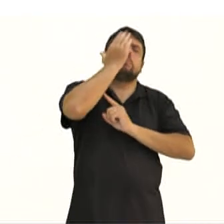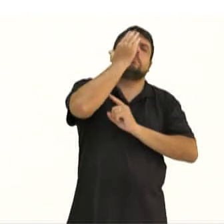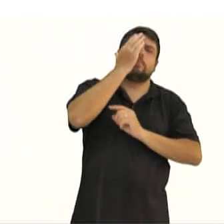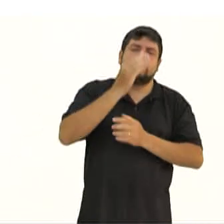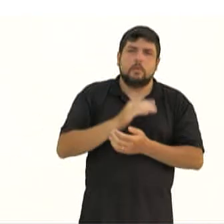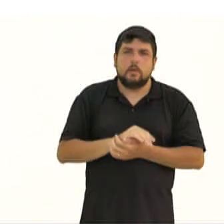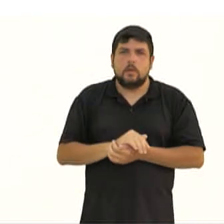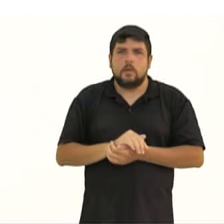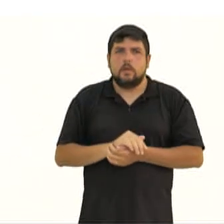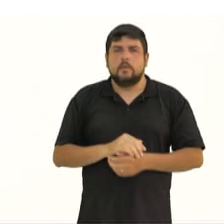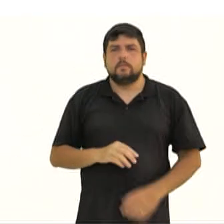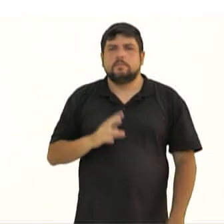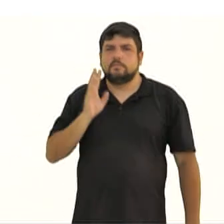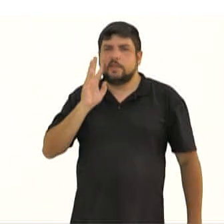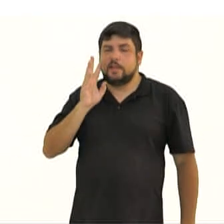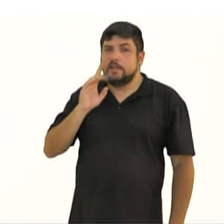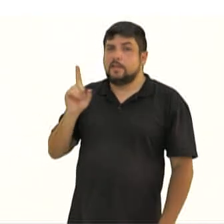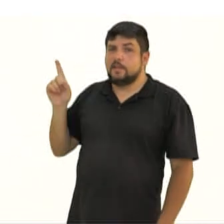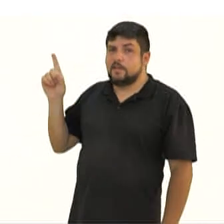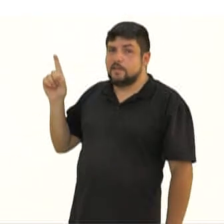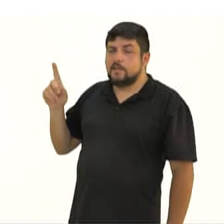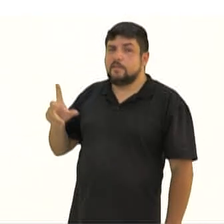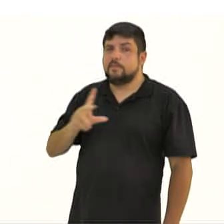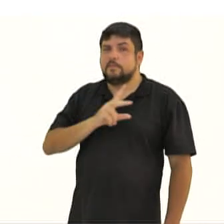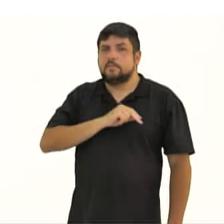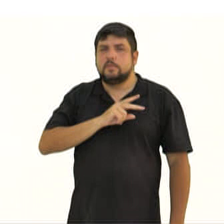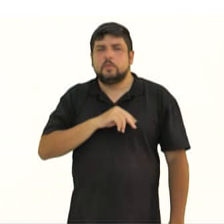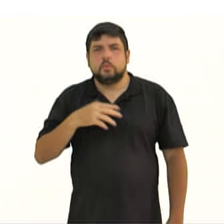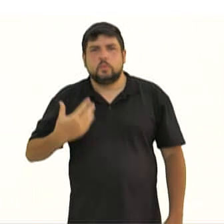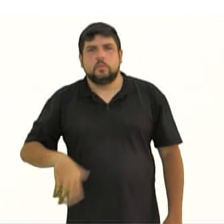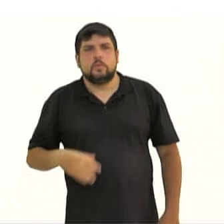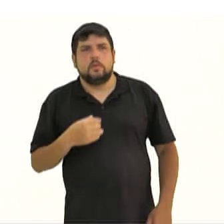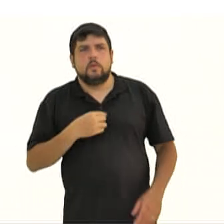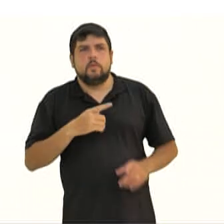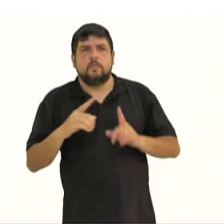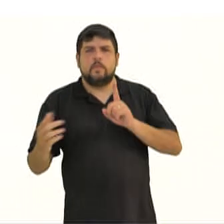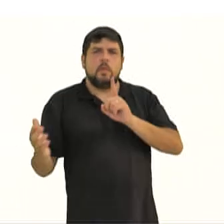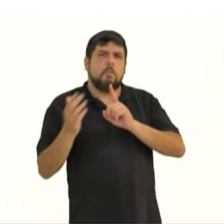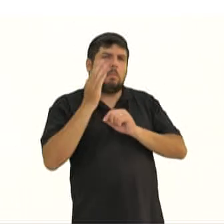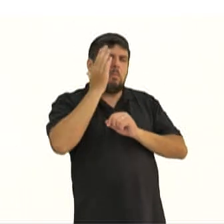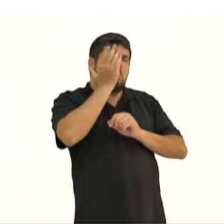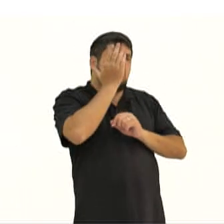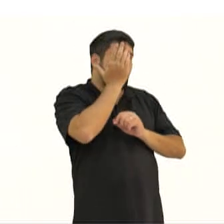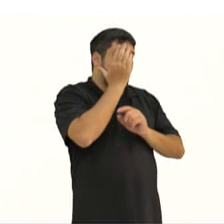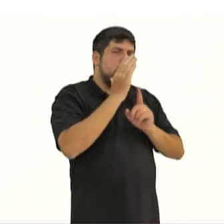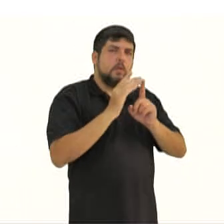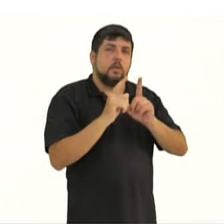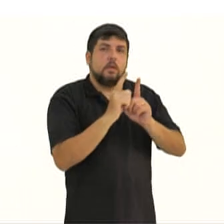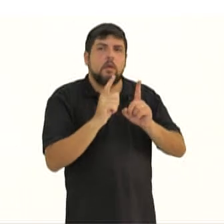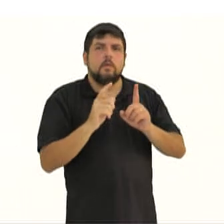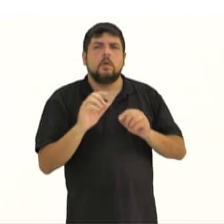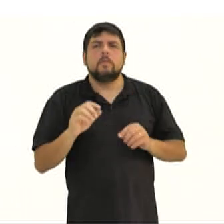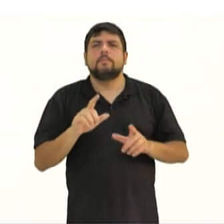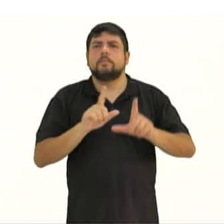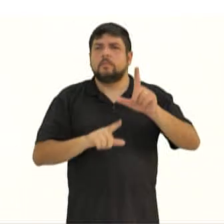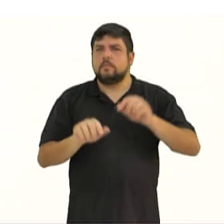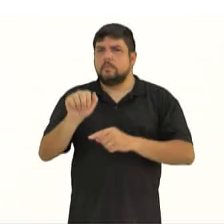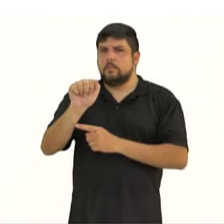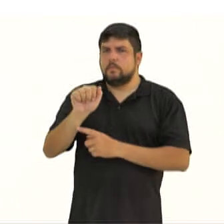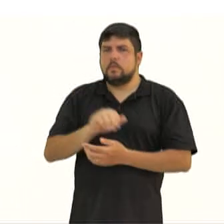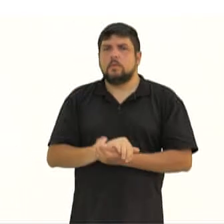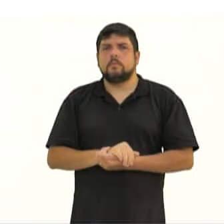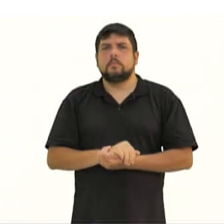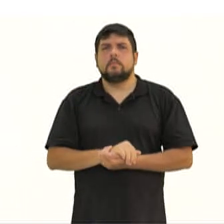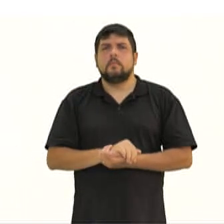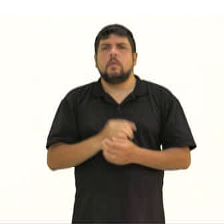registro, né, espetacular do futebol. Olha só a bolada. Letra A. O que é para você responder aí? Qual